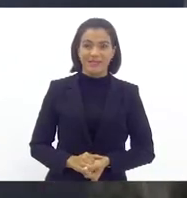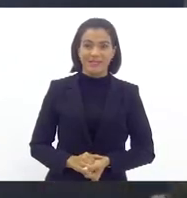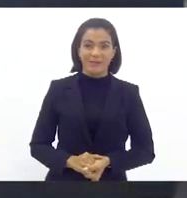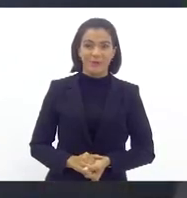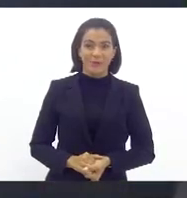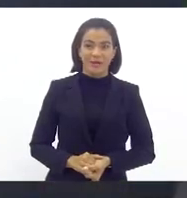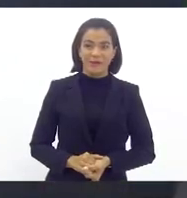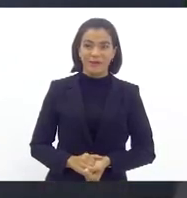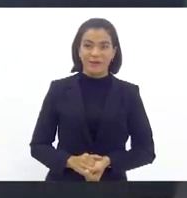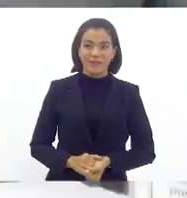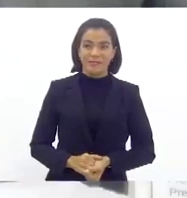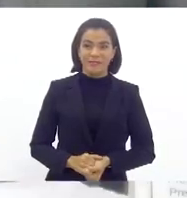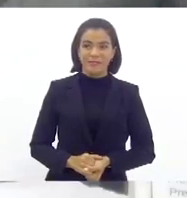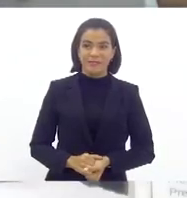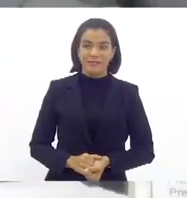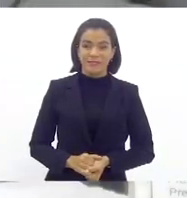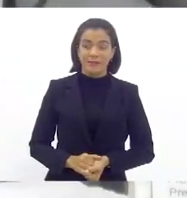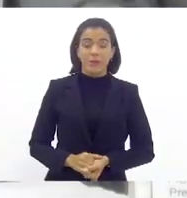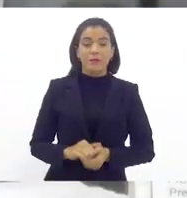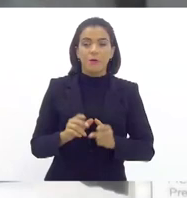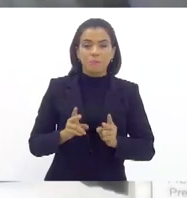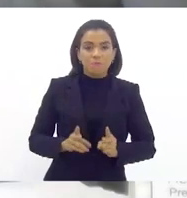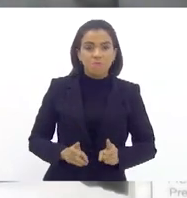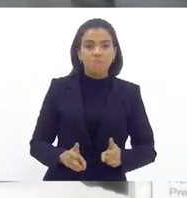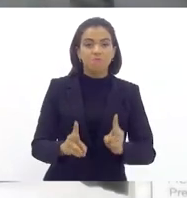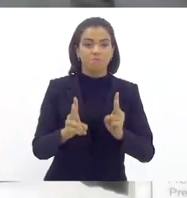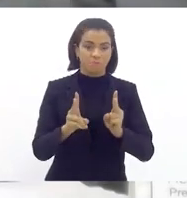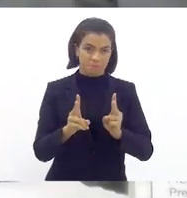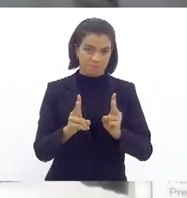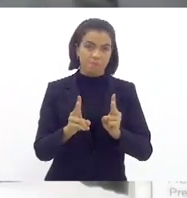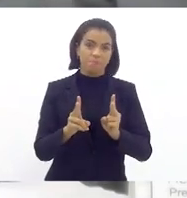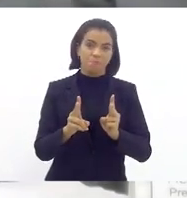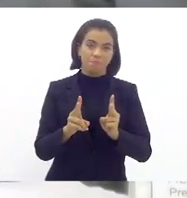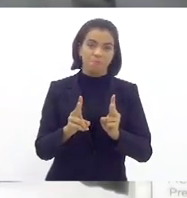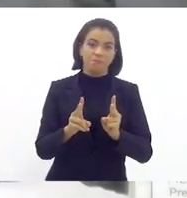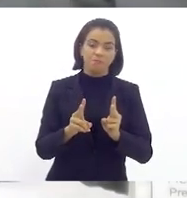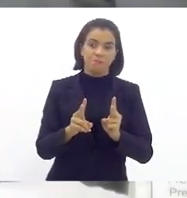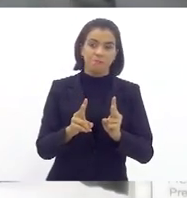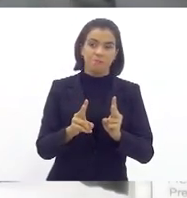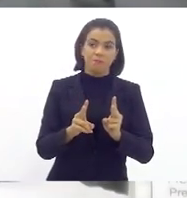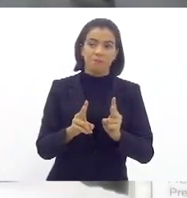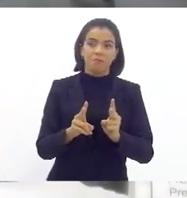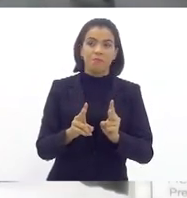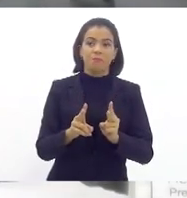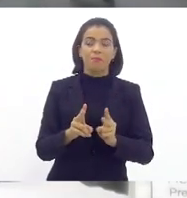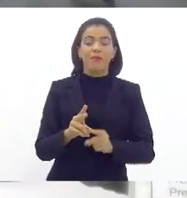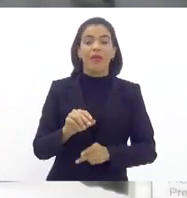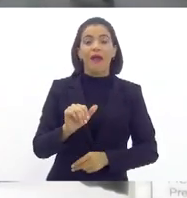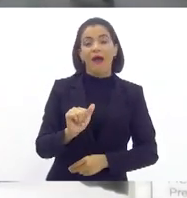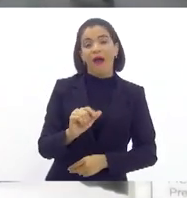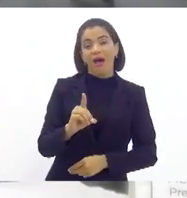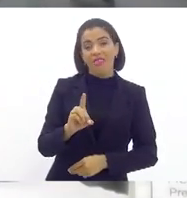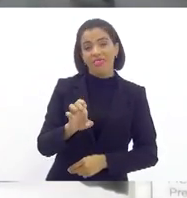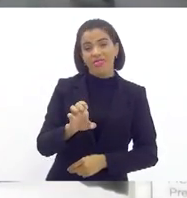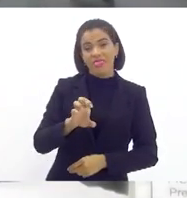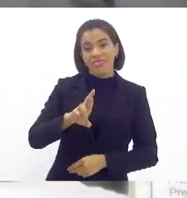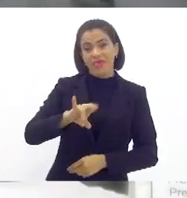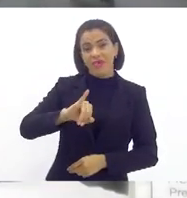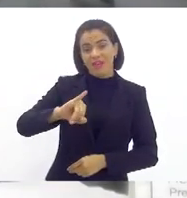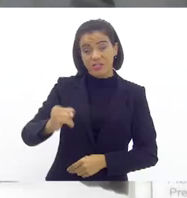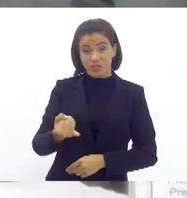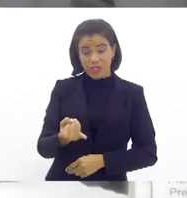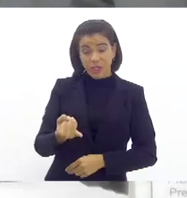Então, dando sequência aqui, eu chamo da ADERJ, que é a Associação dos